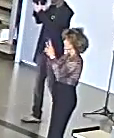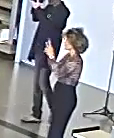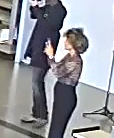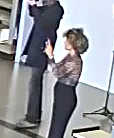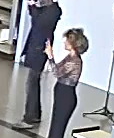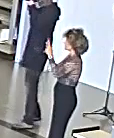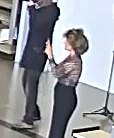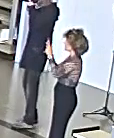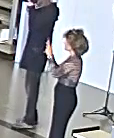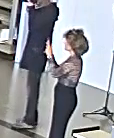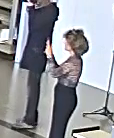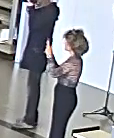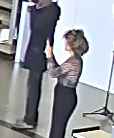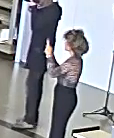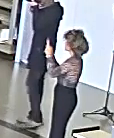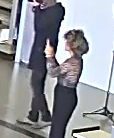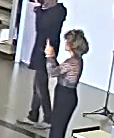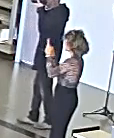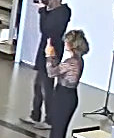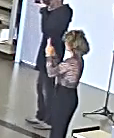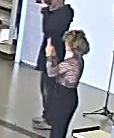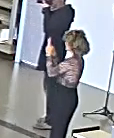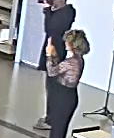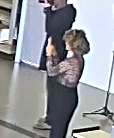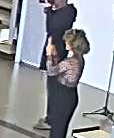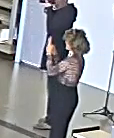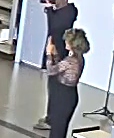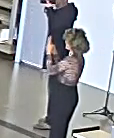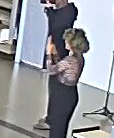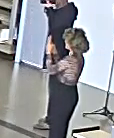uma grande dúvida, né? Eu confesso que eu fiquei